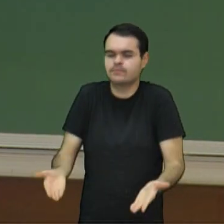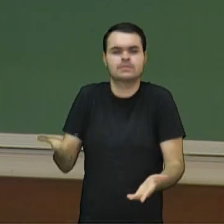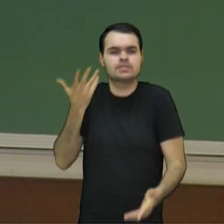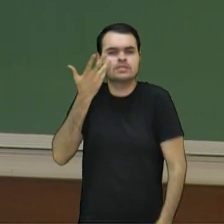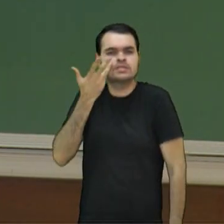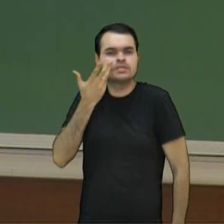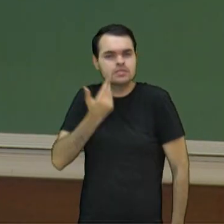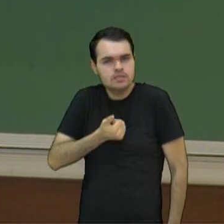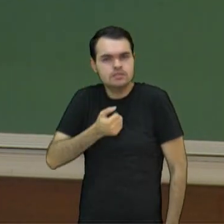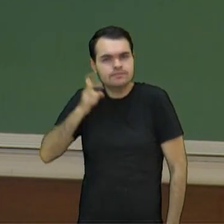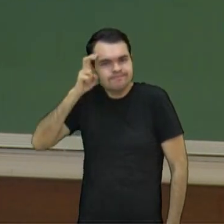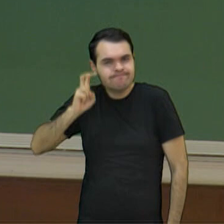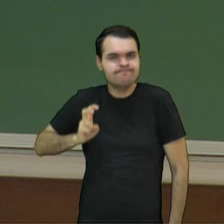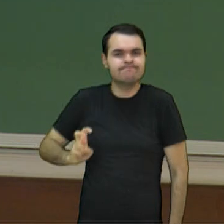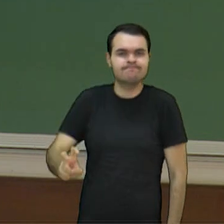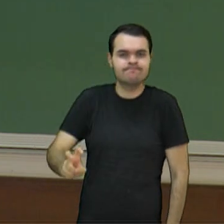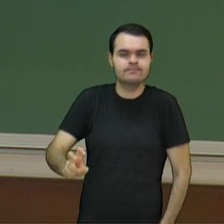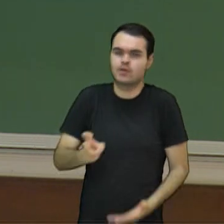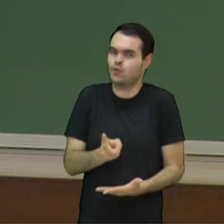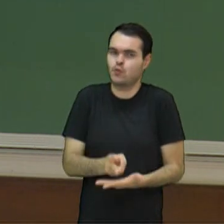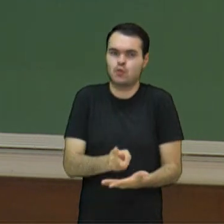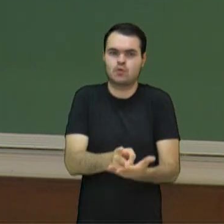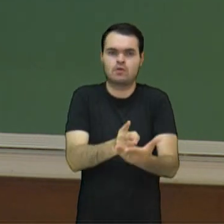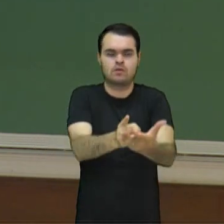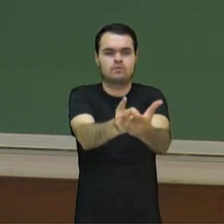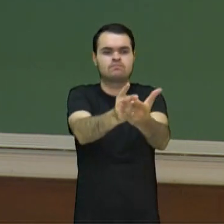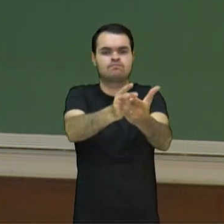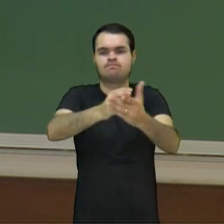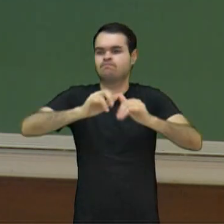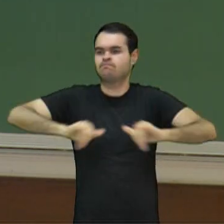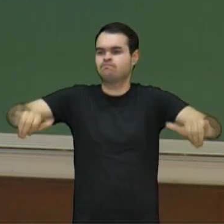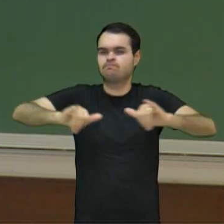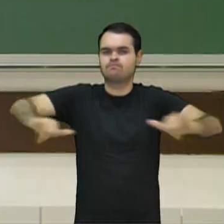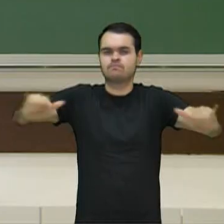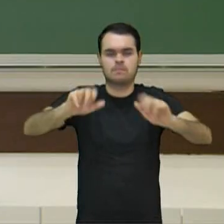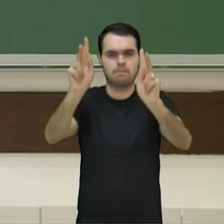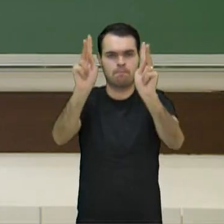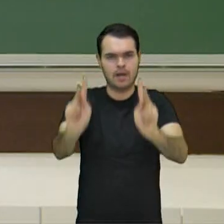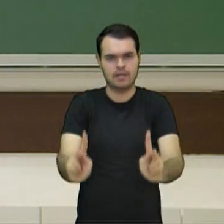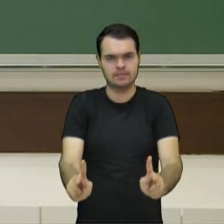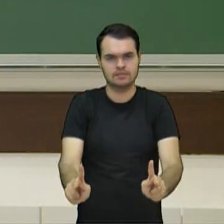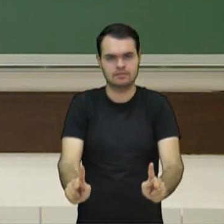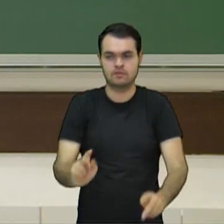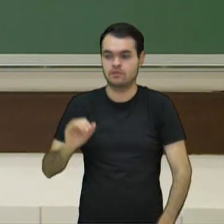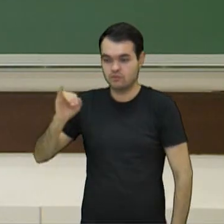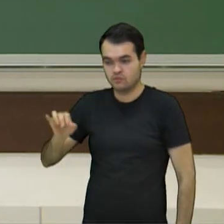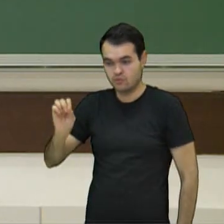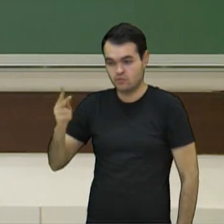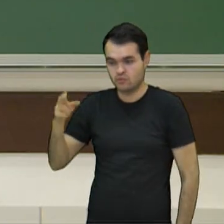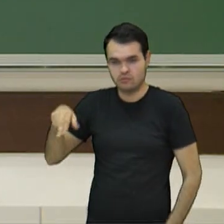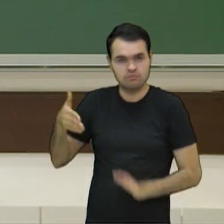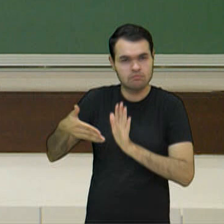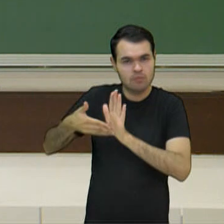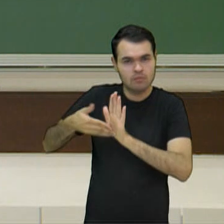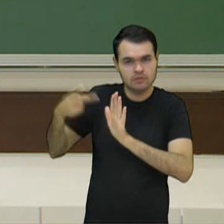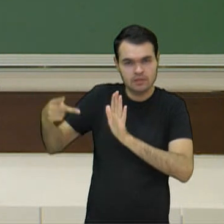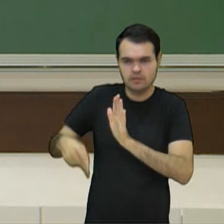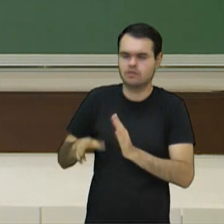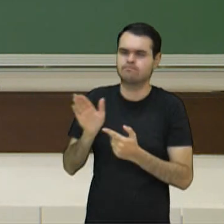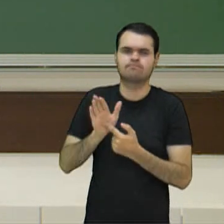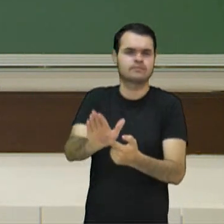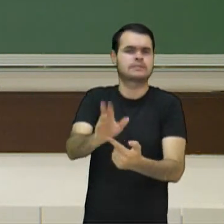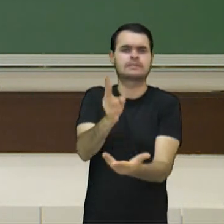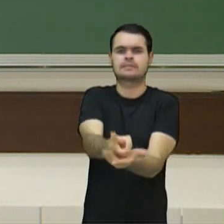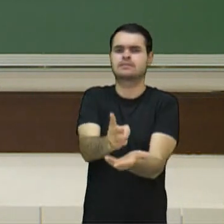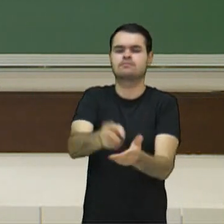mental e continuou promovendo a paz. Uma das propostas do John Lennon sempre foi promover a paz. Uma música muito